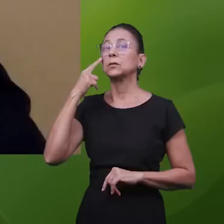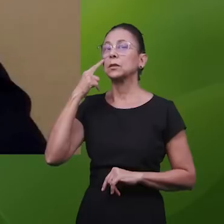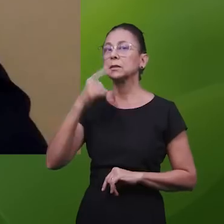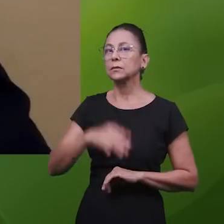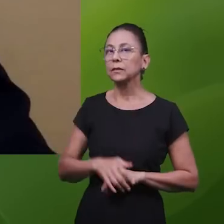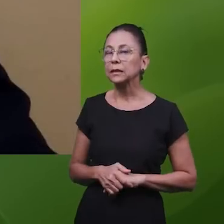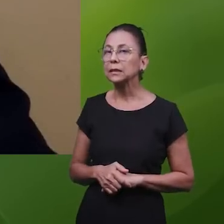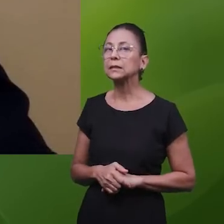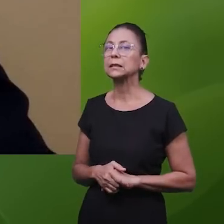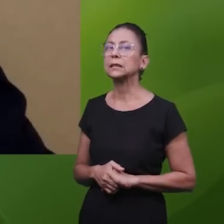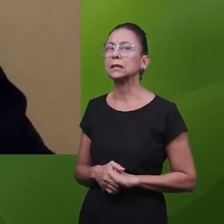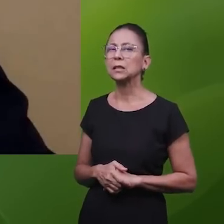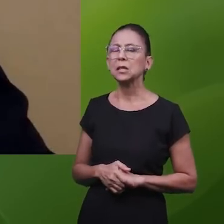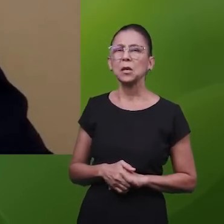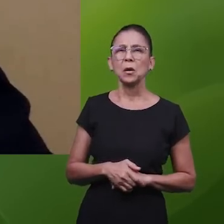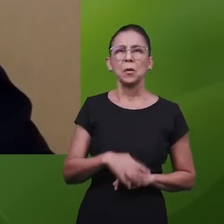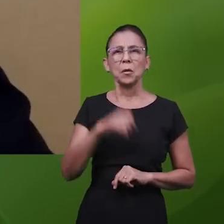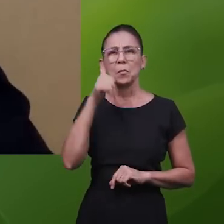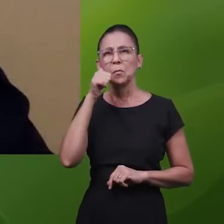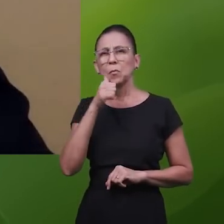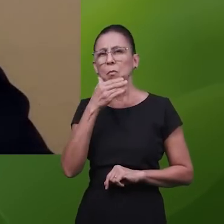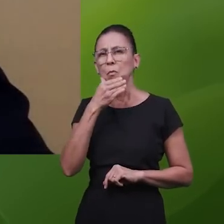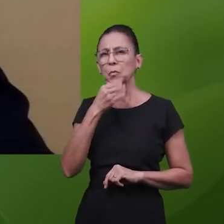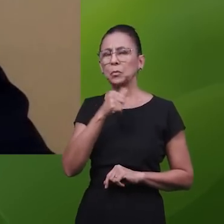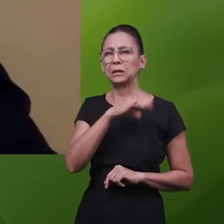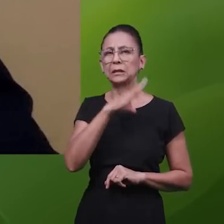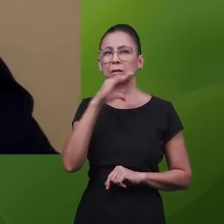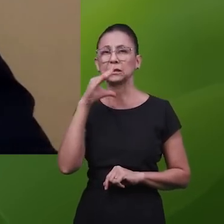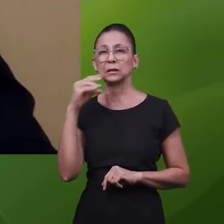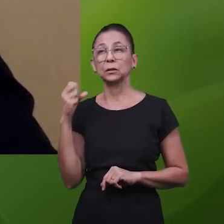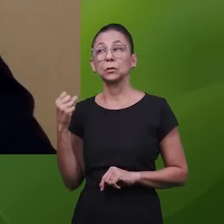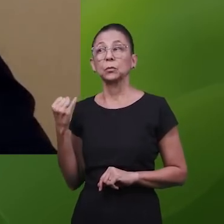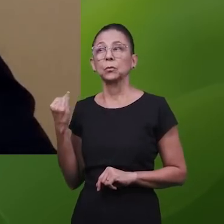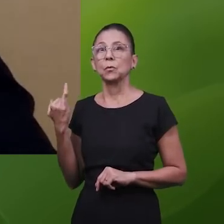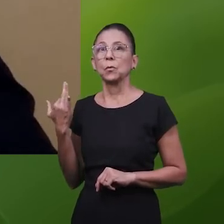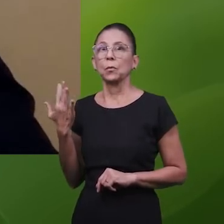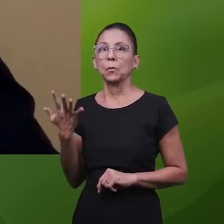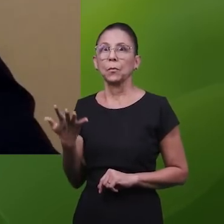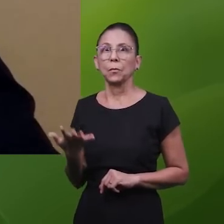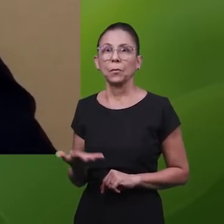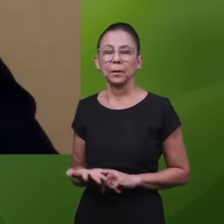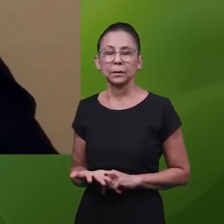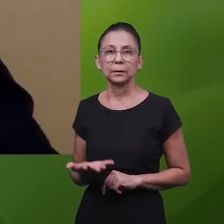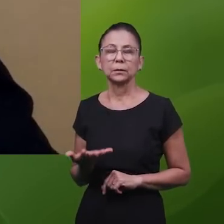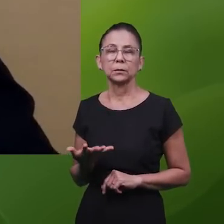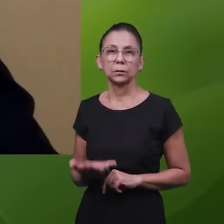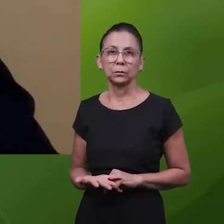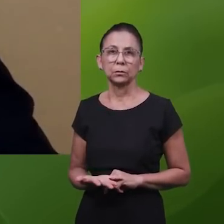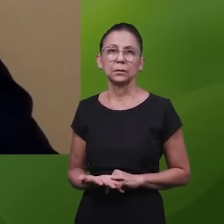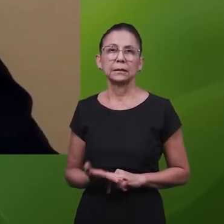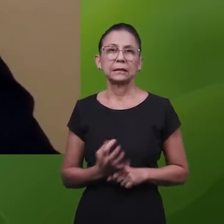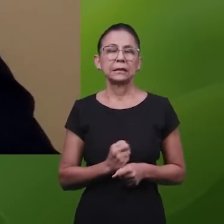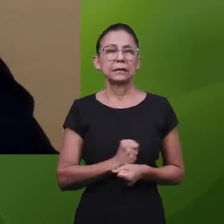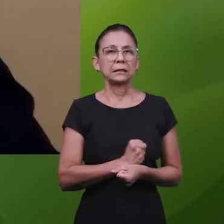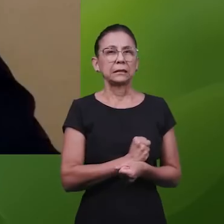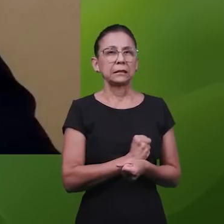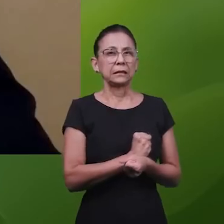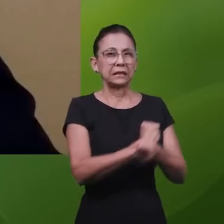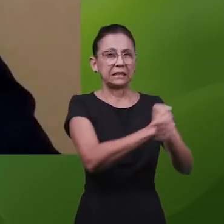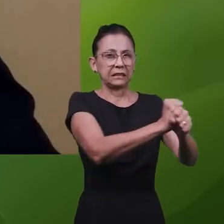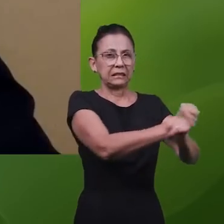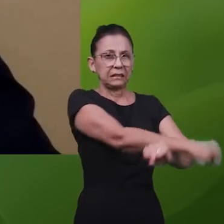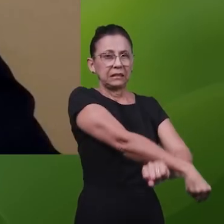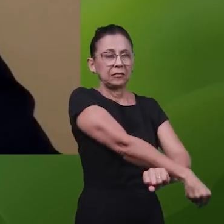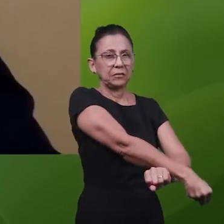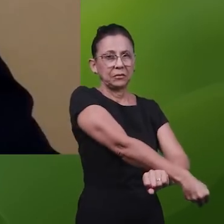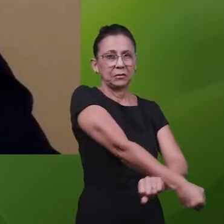quantos homens, mulheres, jovens, adolescentes, que estando enraizados no